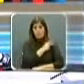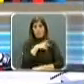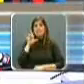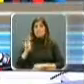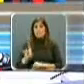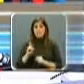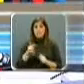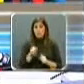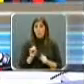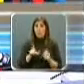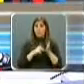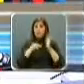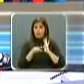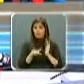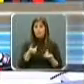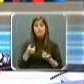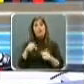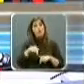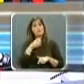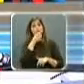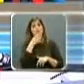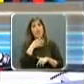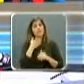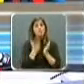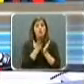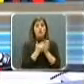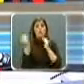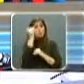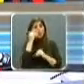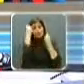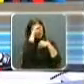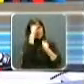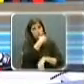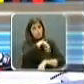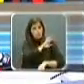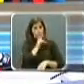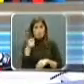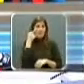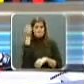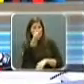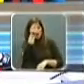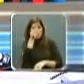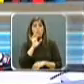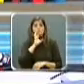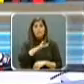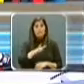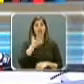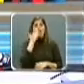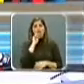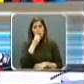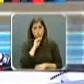de politécnicos. Também esta manhã, na Escola Superior de Educação de Coimbra, uma das mais prestigiadas do país, alunos e professores